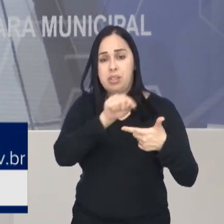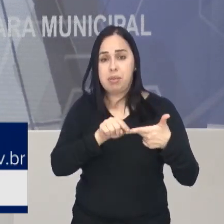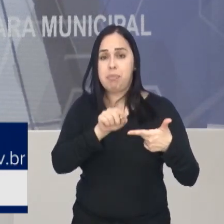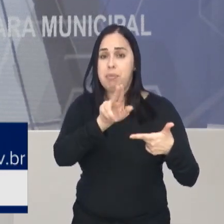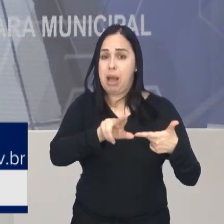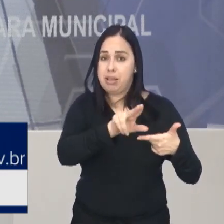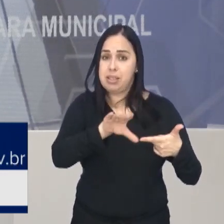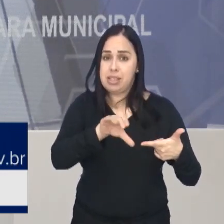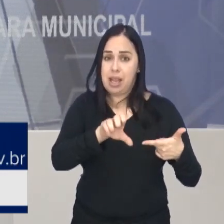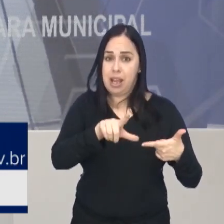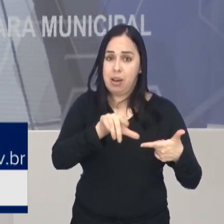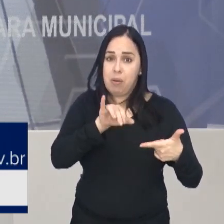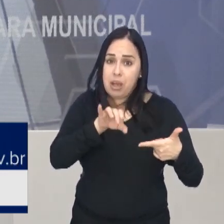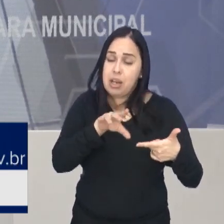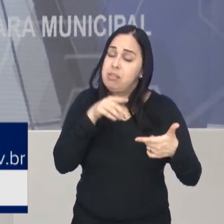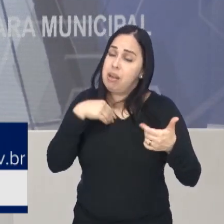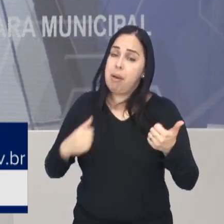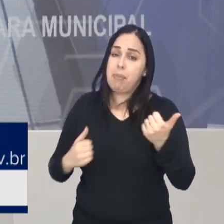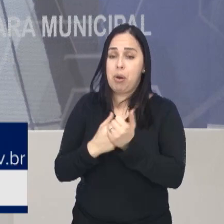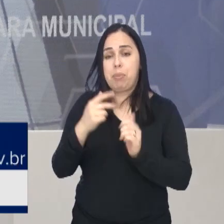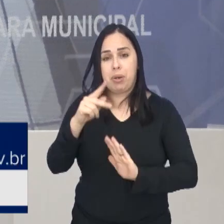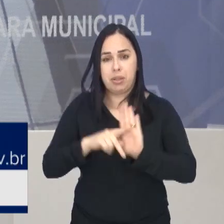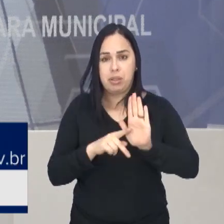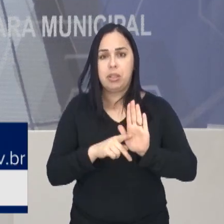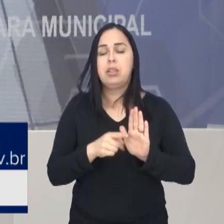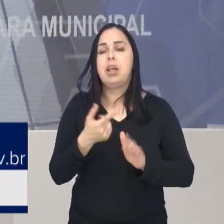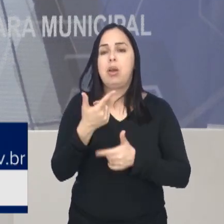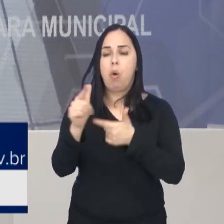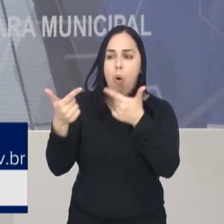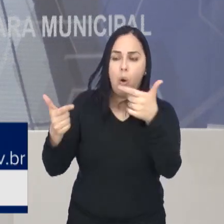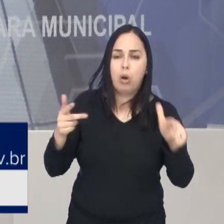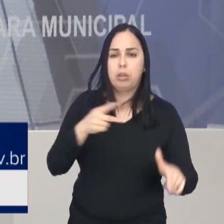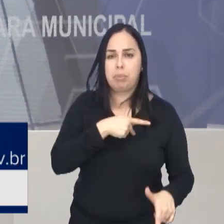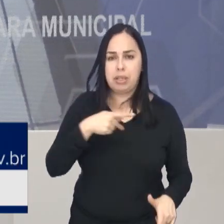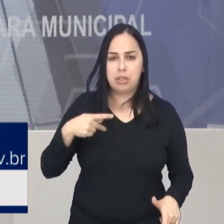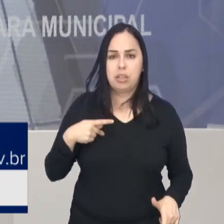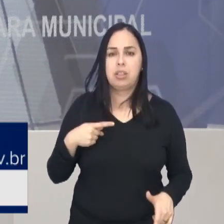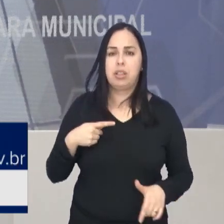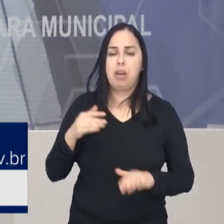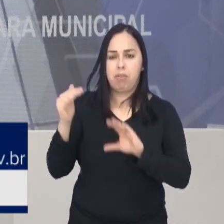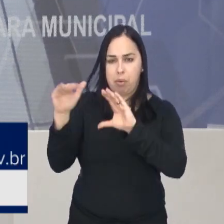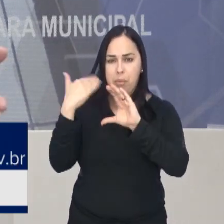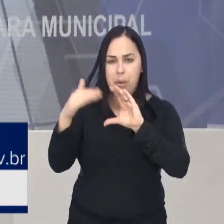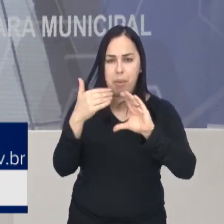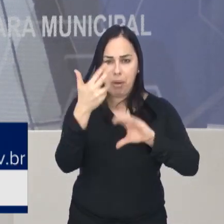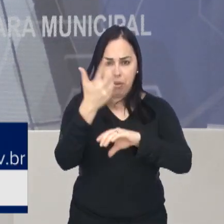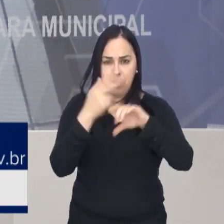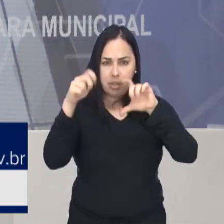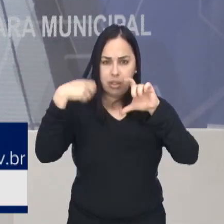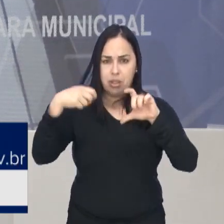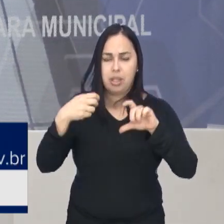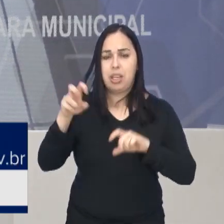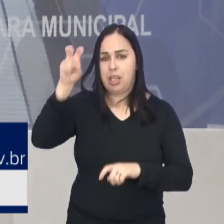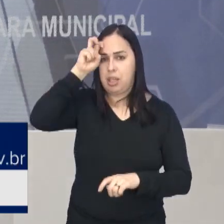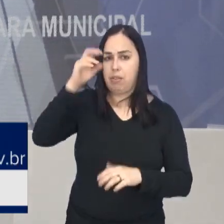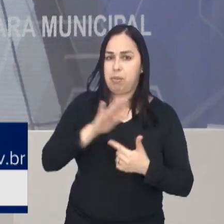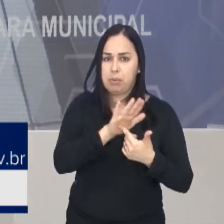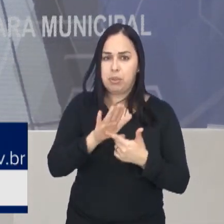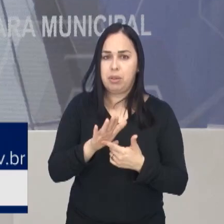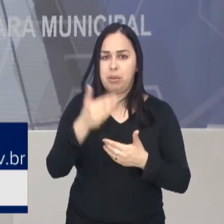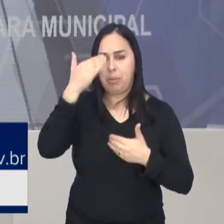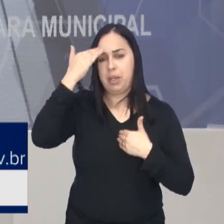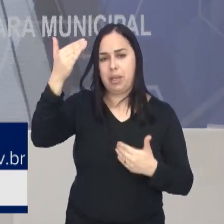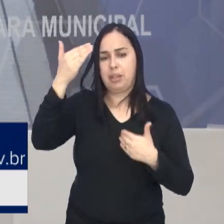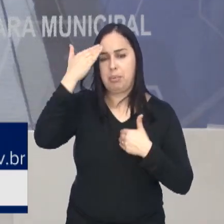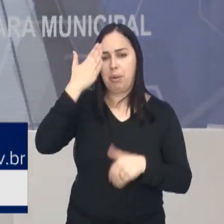que apoiam esse projeto. Nós temos outros pastores e outros padres que vão mandar mensagem para nós, e colocaremos na quinta-feira. Obrigado,